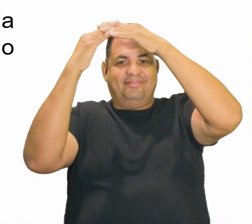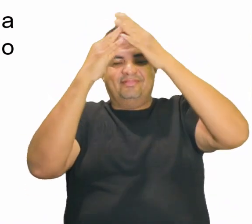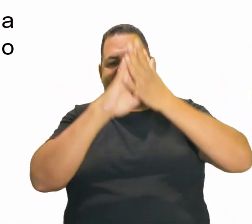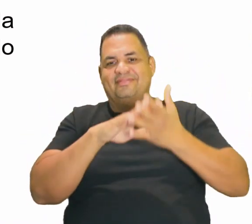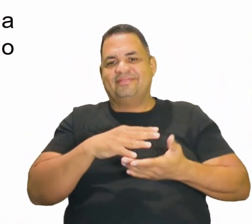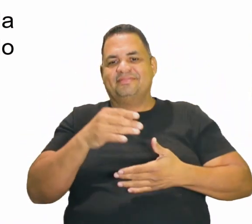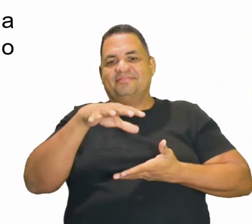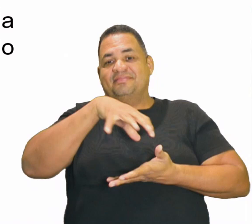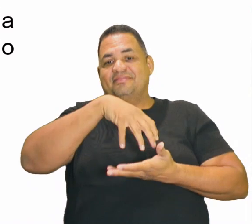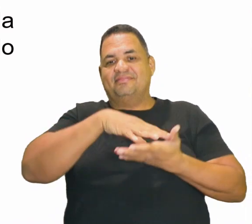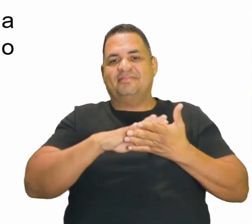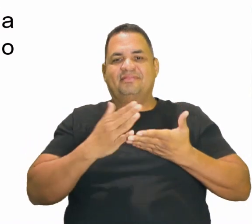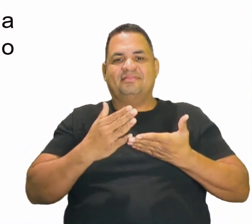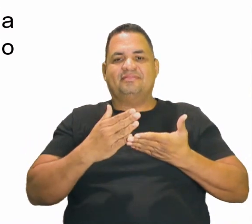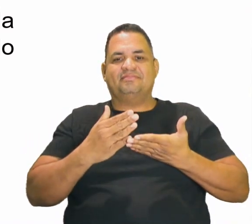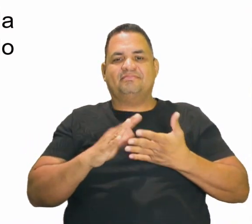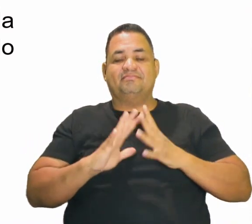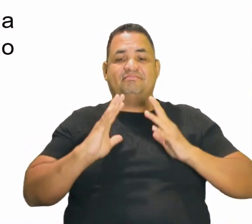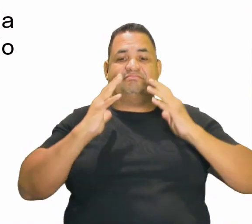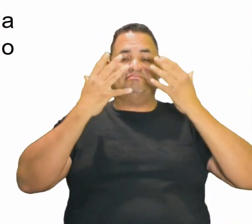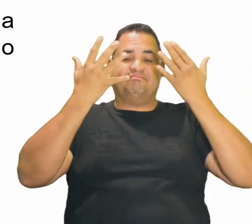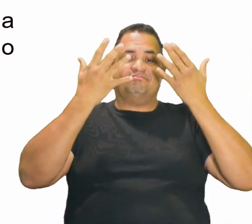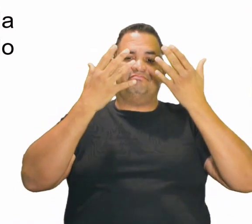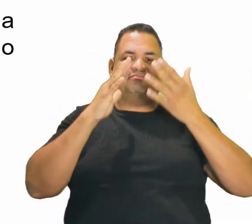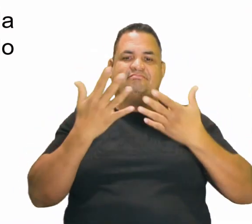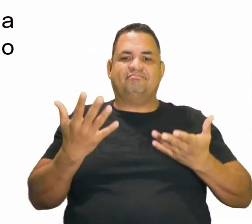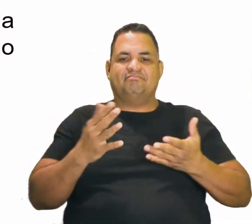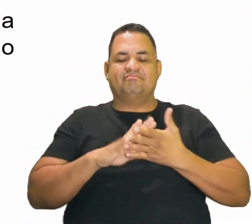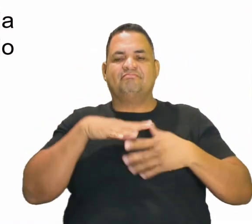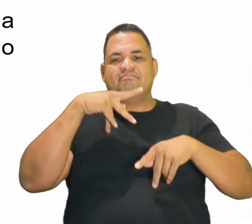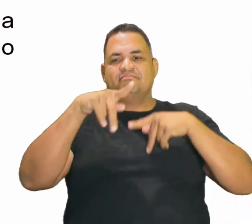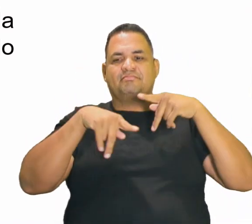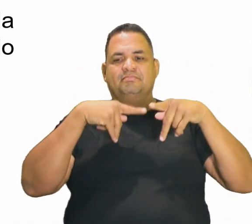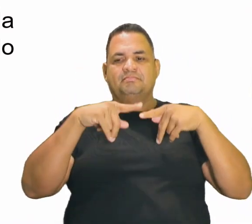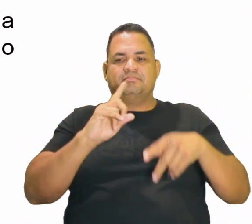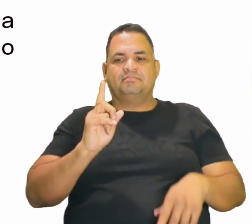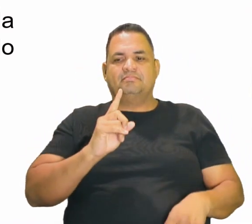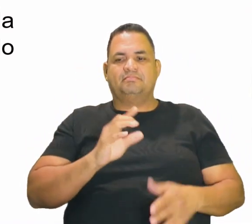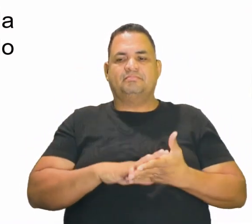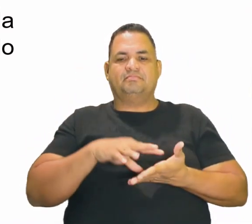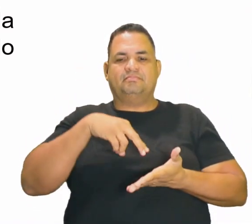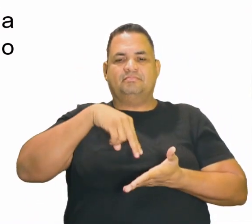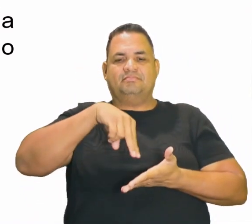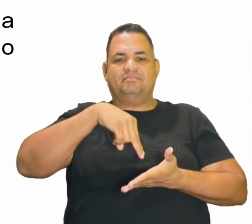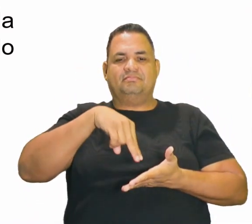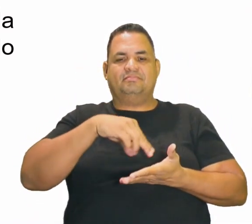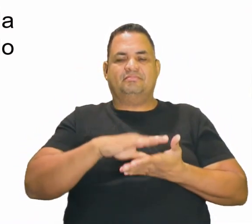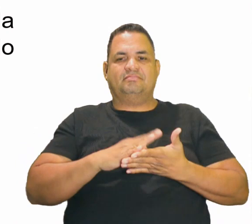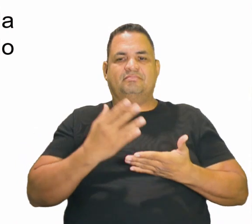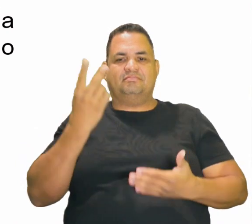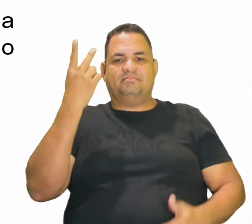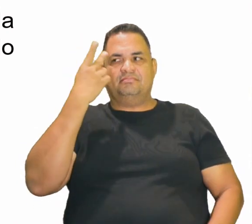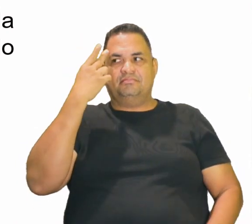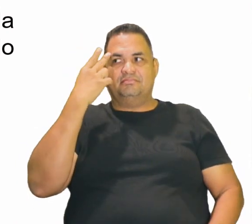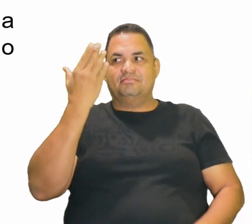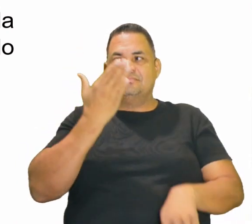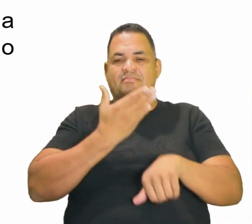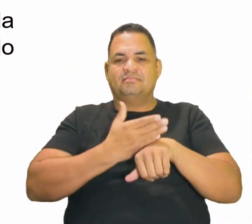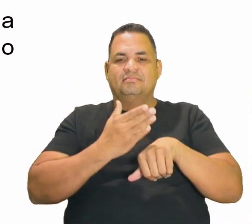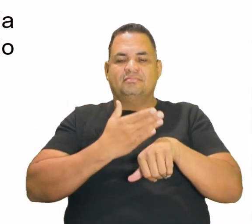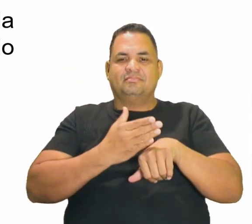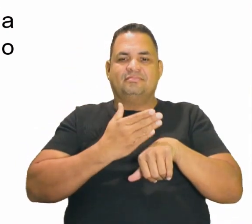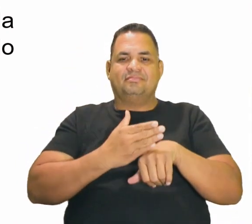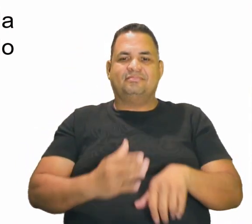festa numa dança folclórica uma festa popular é uma dança geralmente praticada